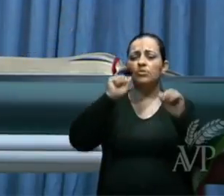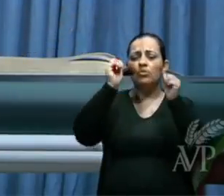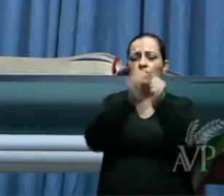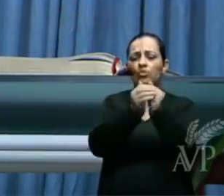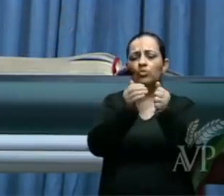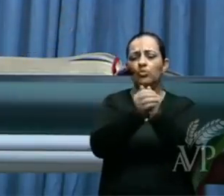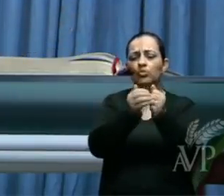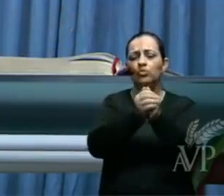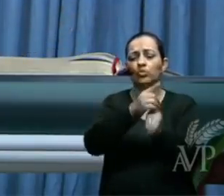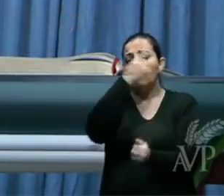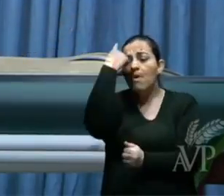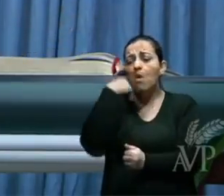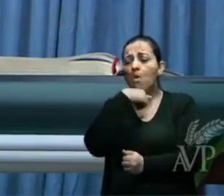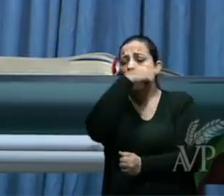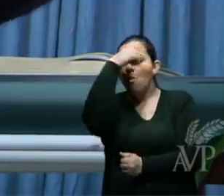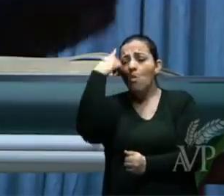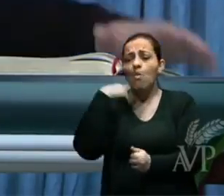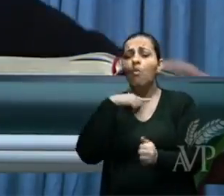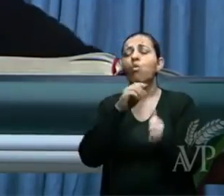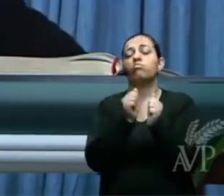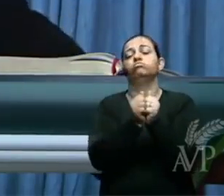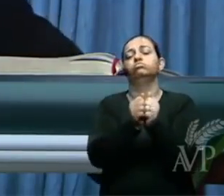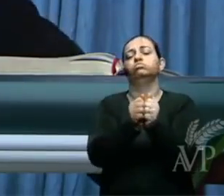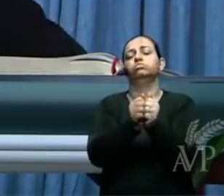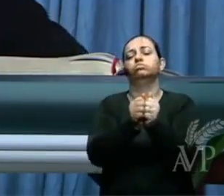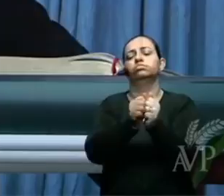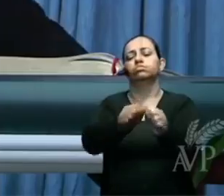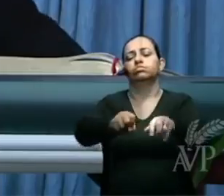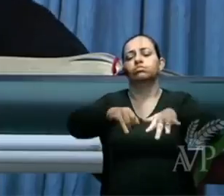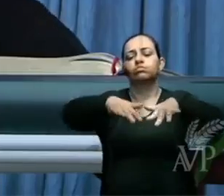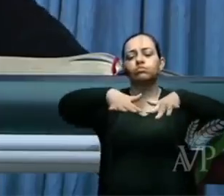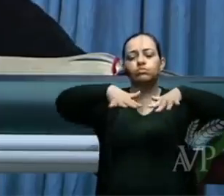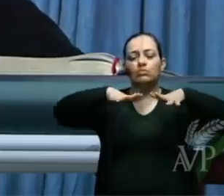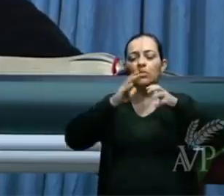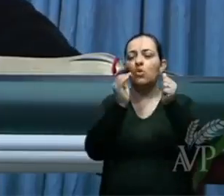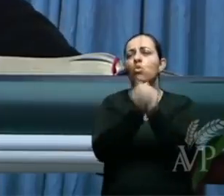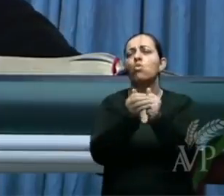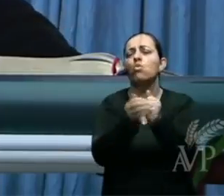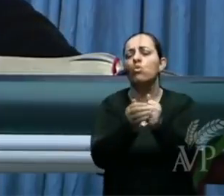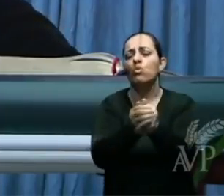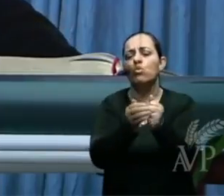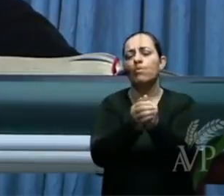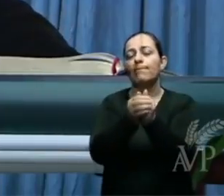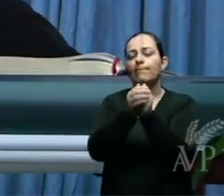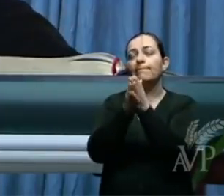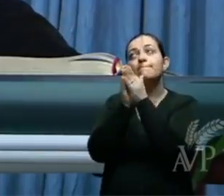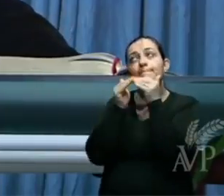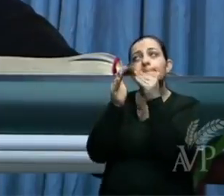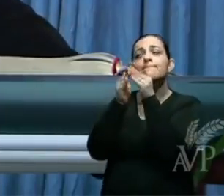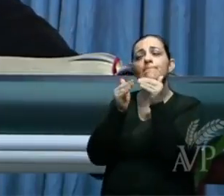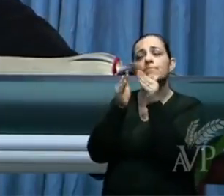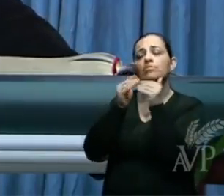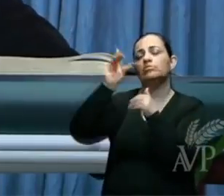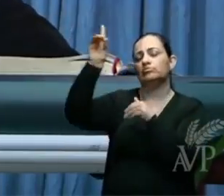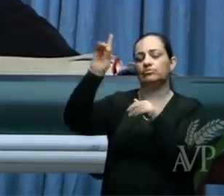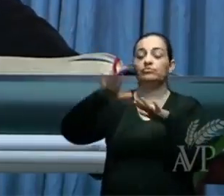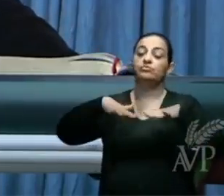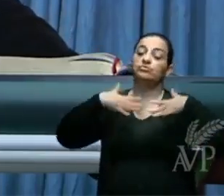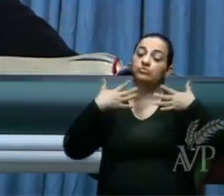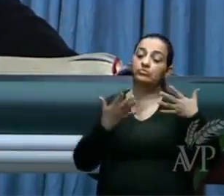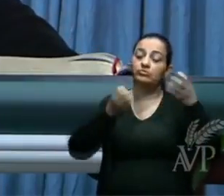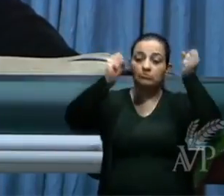pessoa uma hora e pouco junto com toda aquela audiência então quando